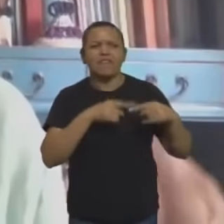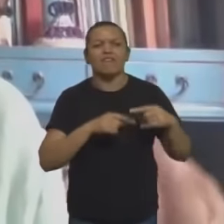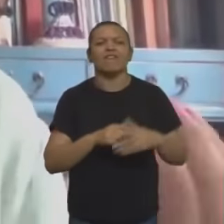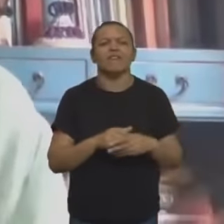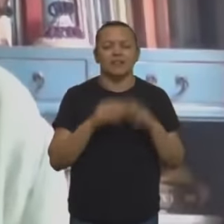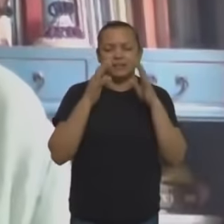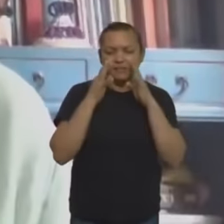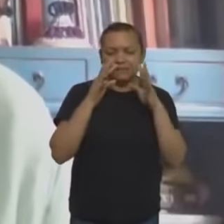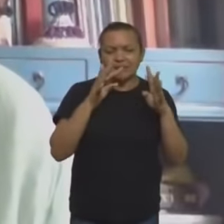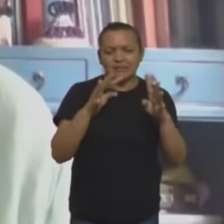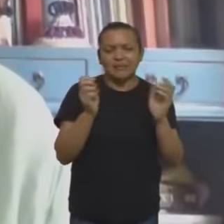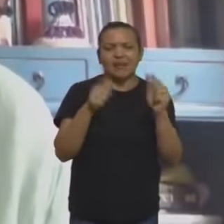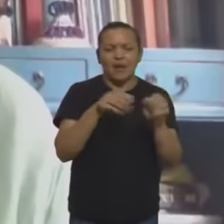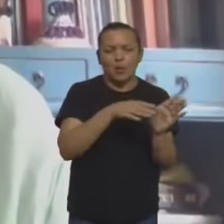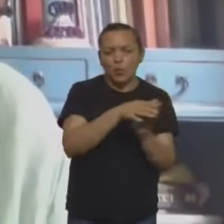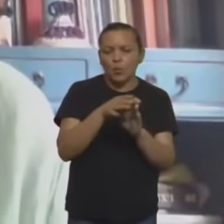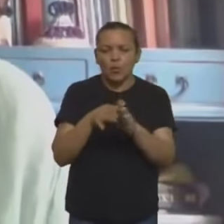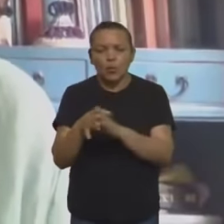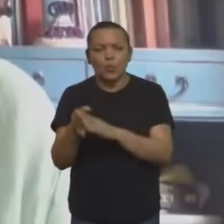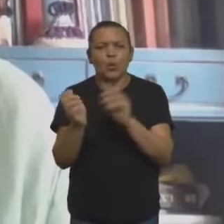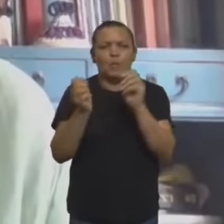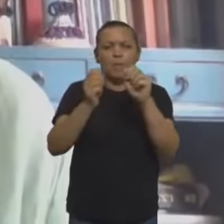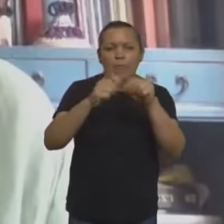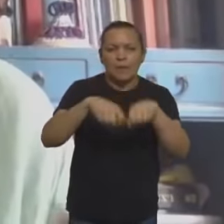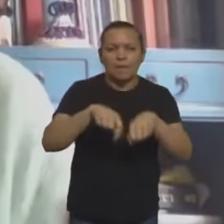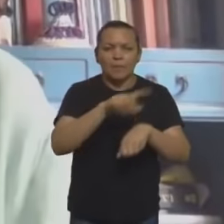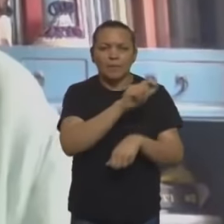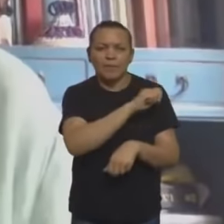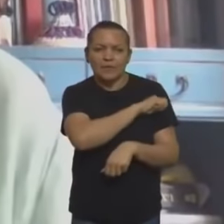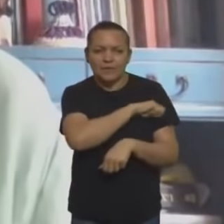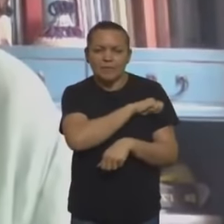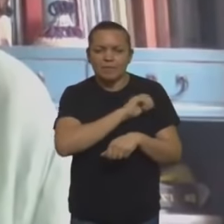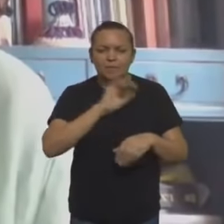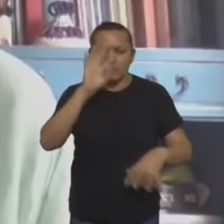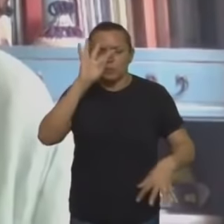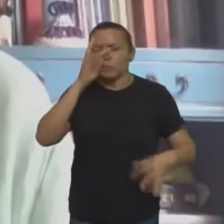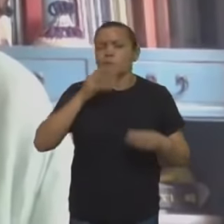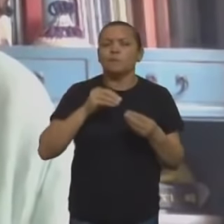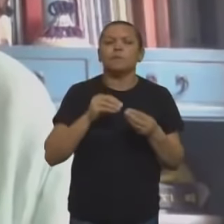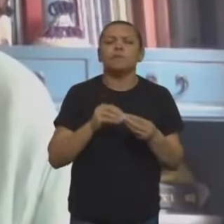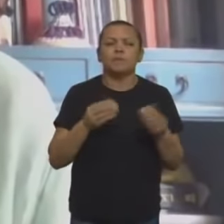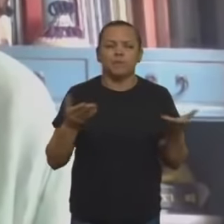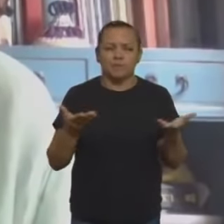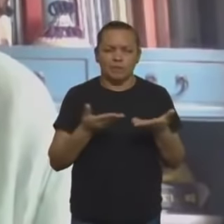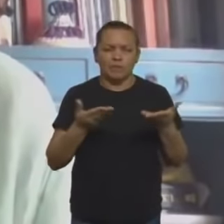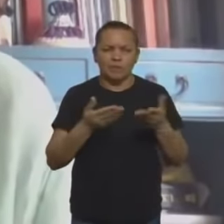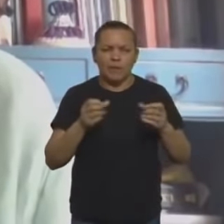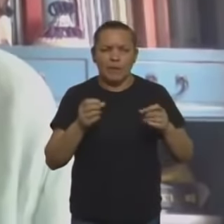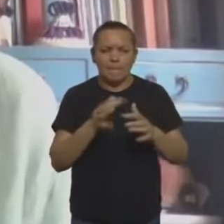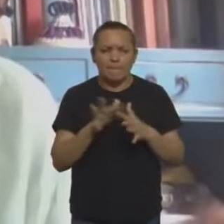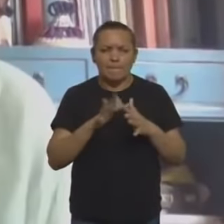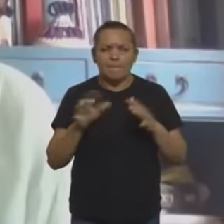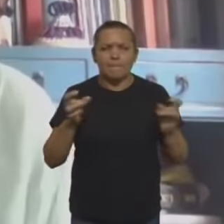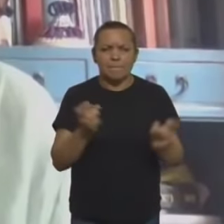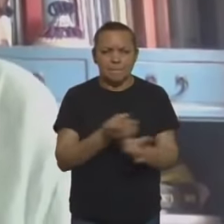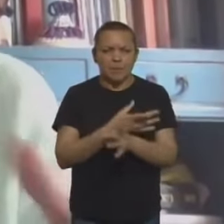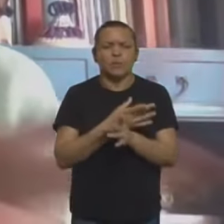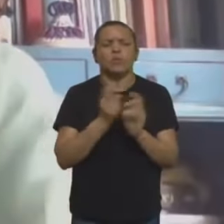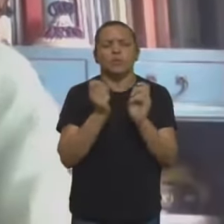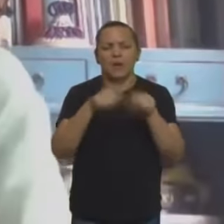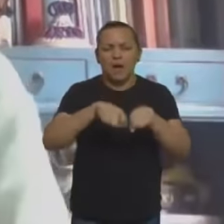ouvidos e depois os estudantes possam chegar a um acordo de como resolver aquele conflito e